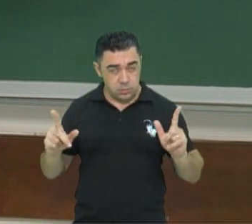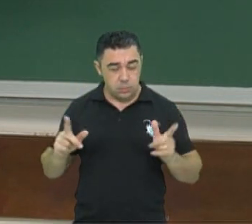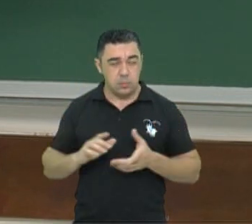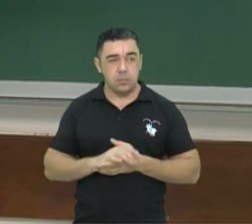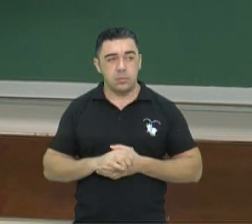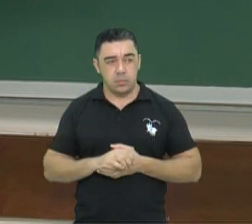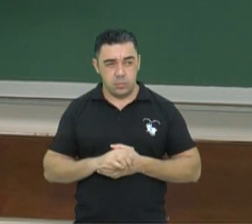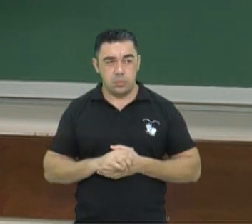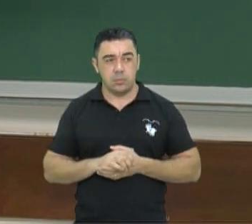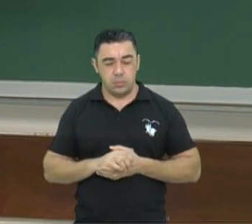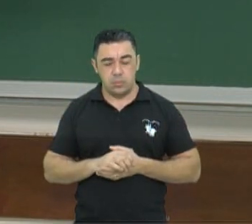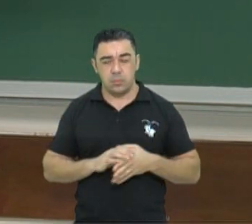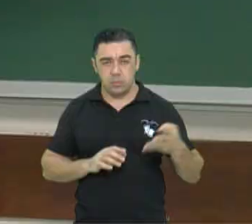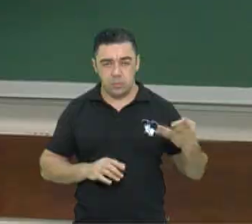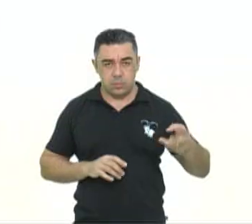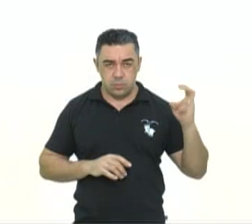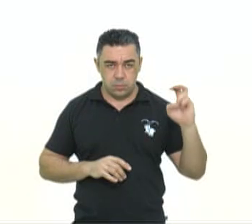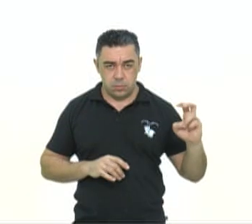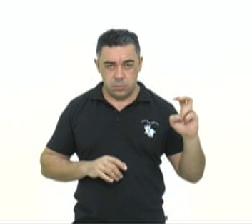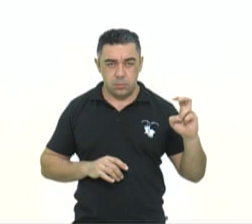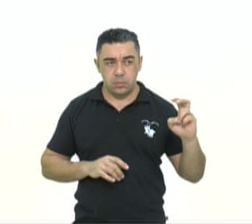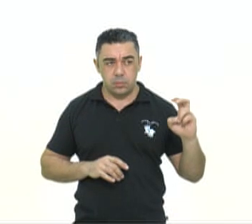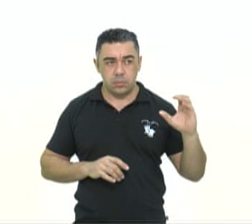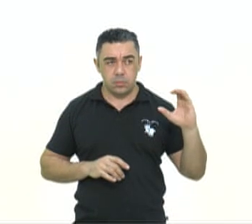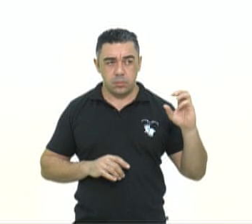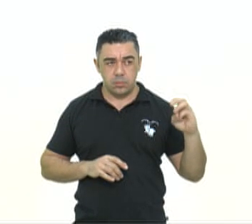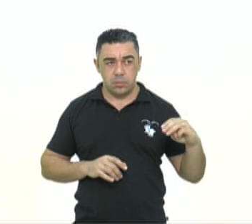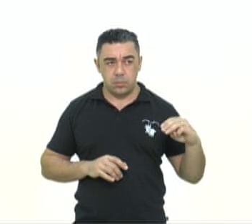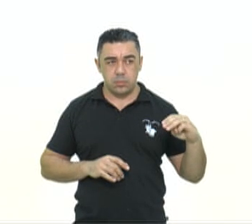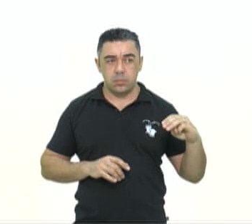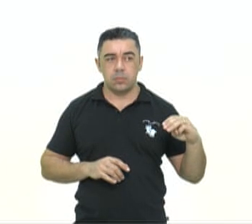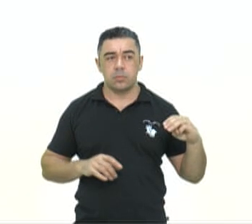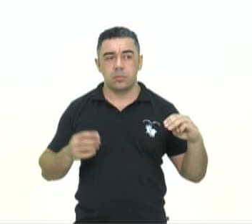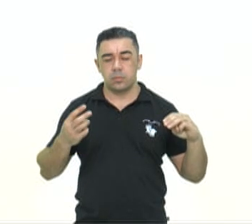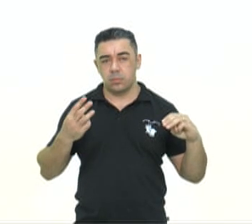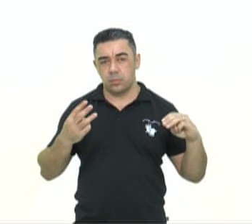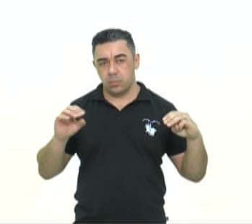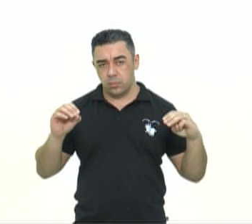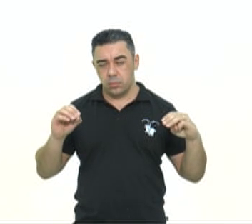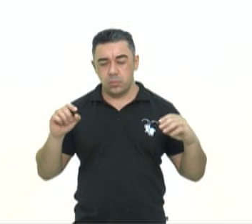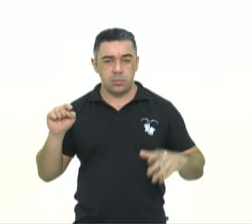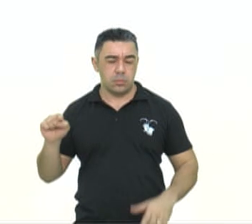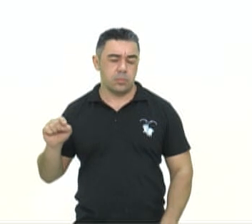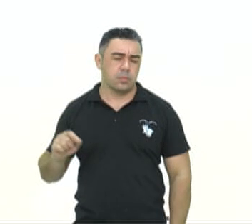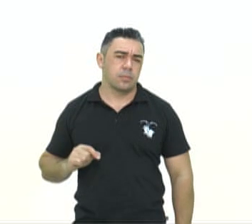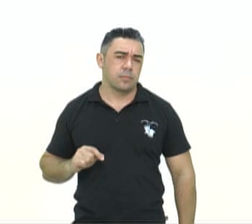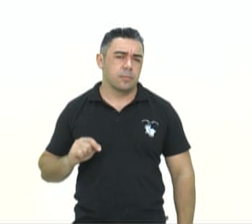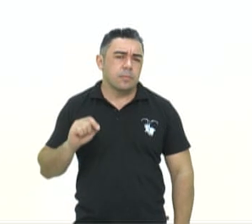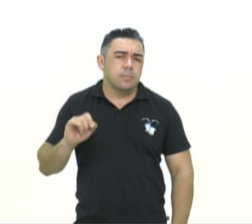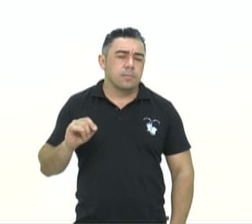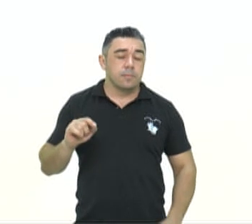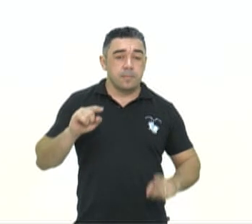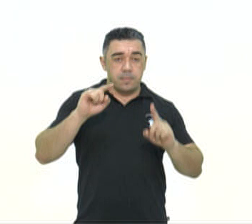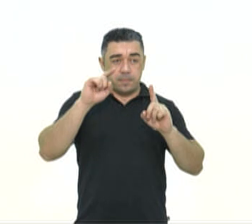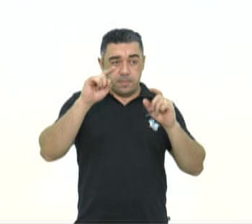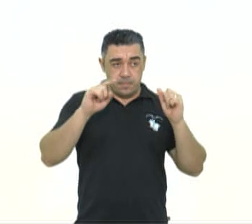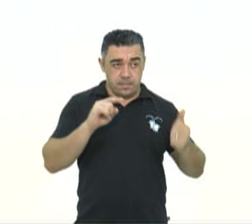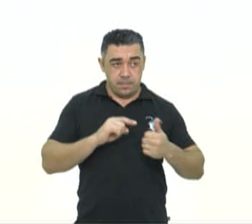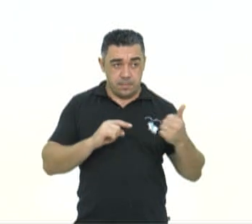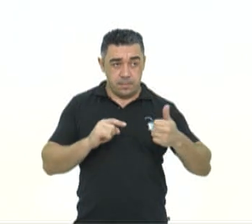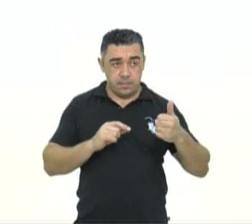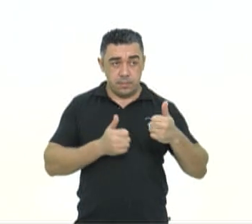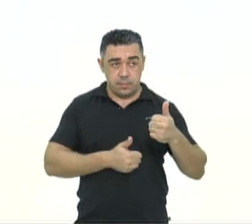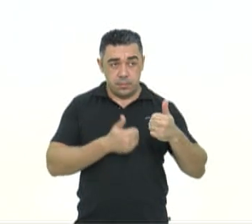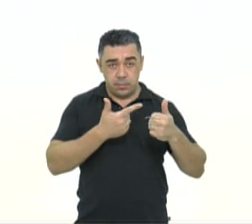Então, nós temos um triângulo com 45 de lado e outro de 30. Se o perímetro do primeiro é